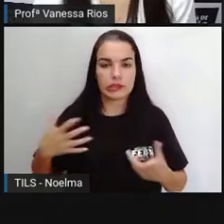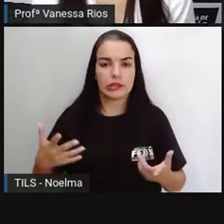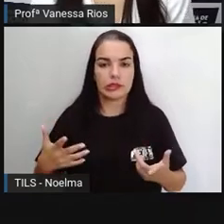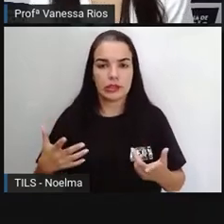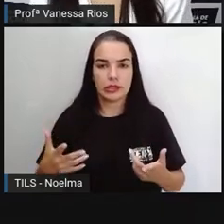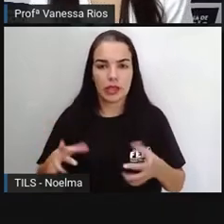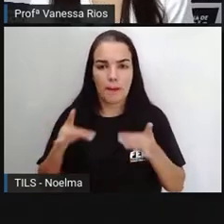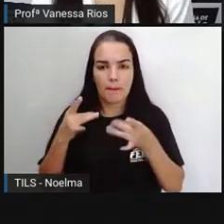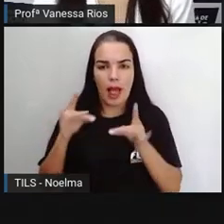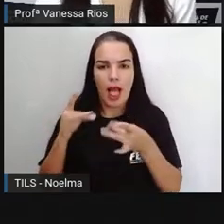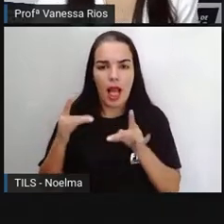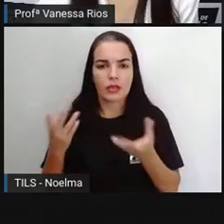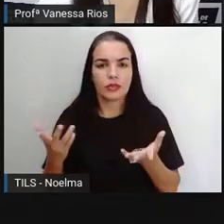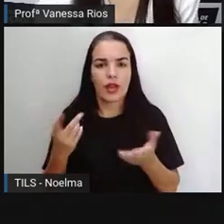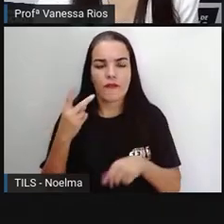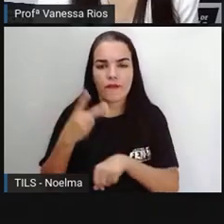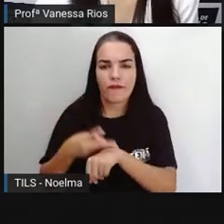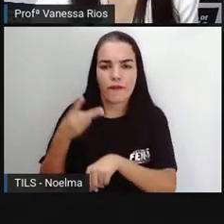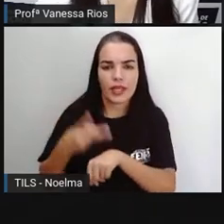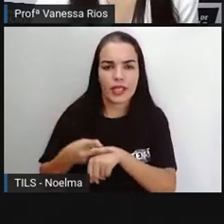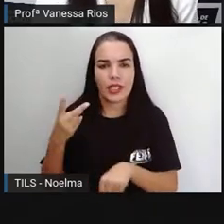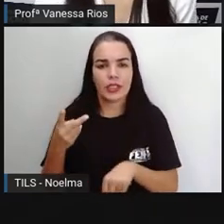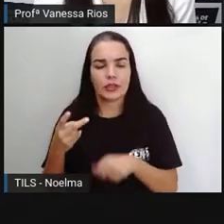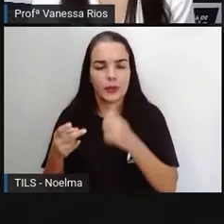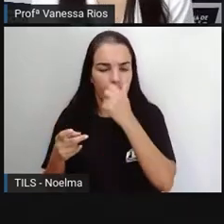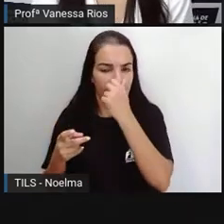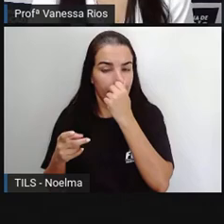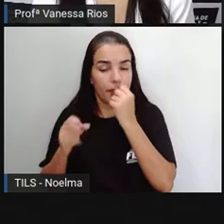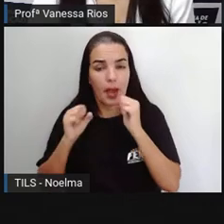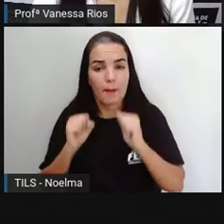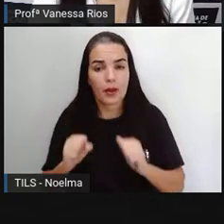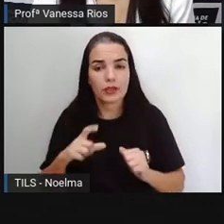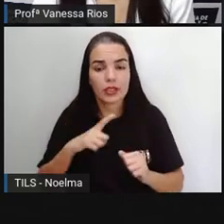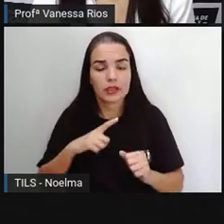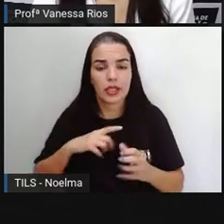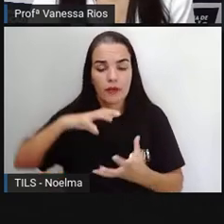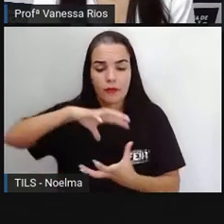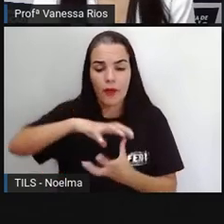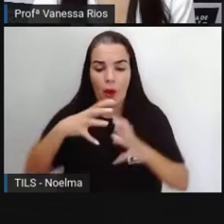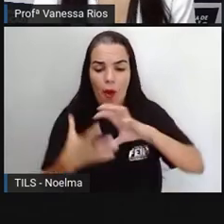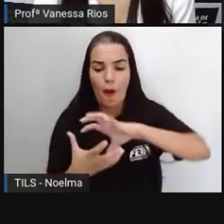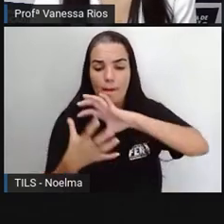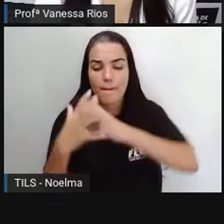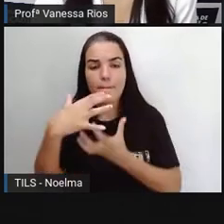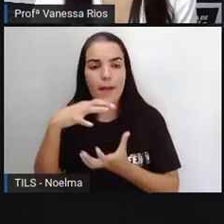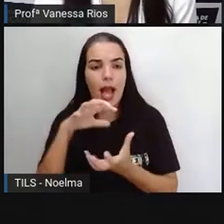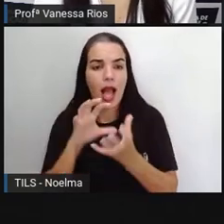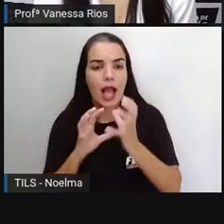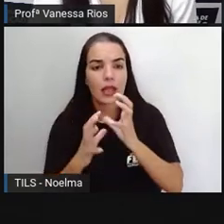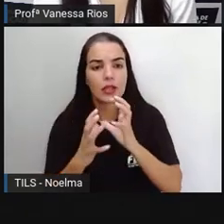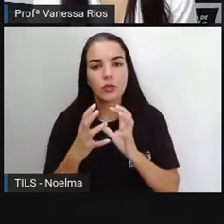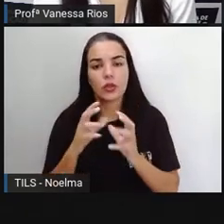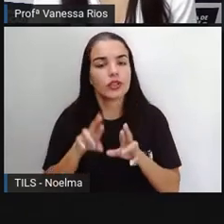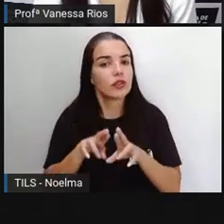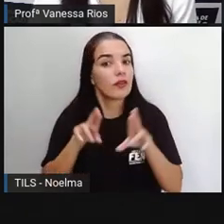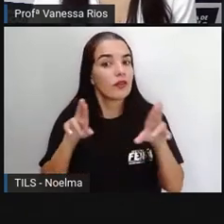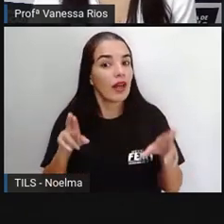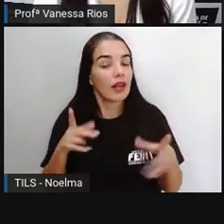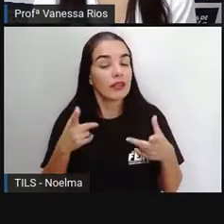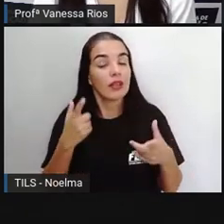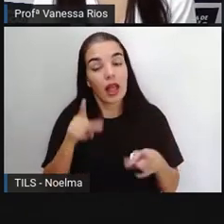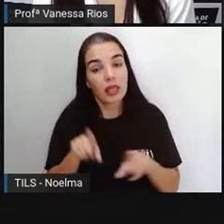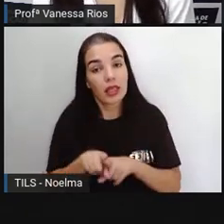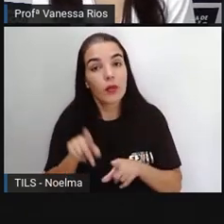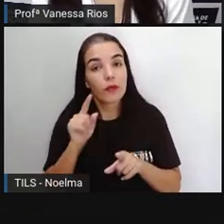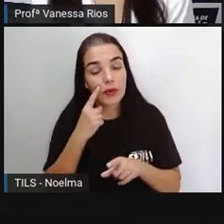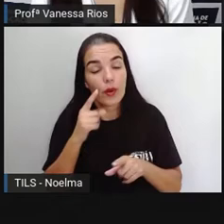tecido, de plástico, de vidro, podem ter formatos diferentes também. E aí, essa diversidade,